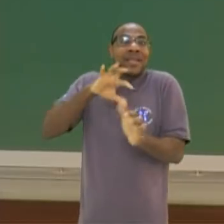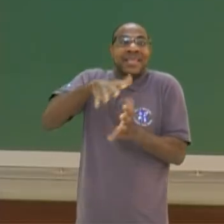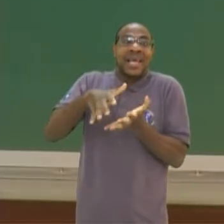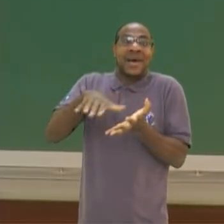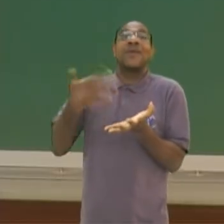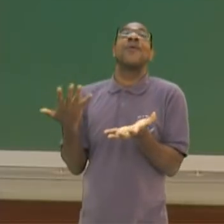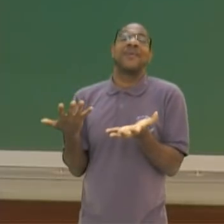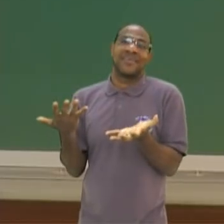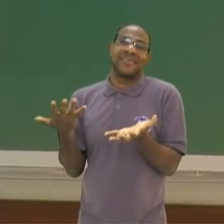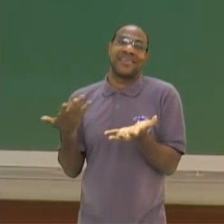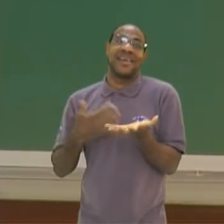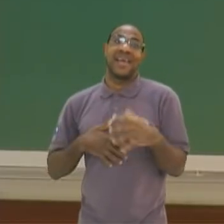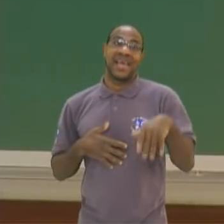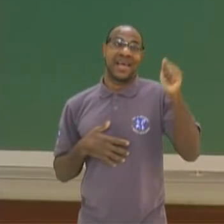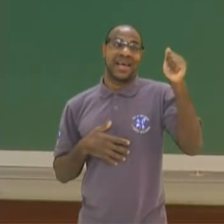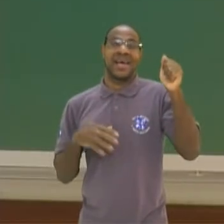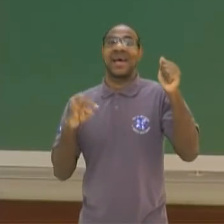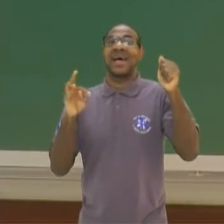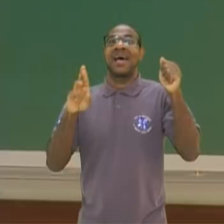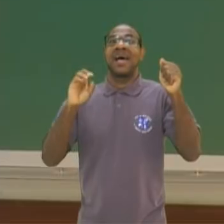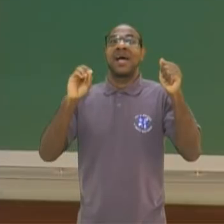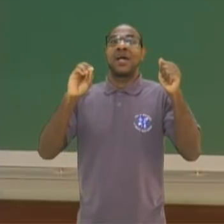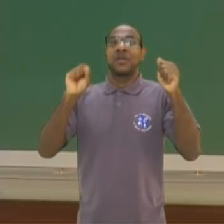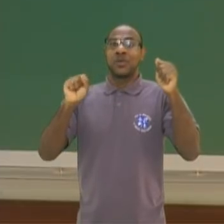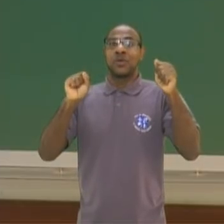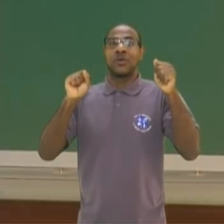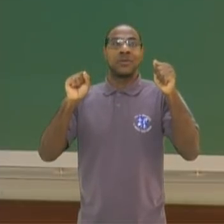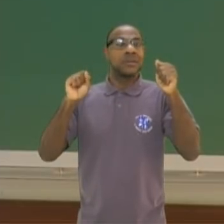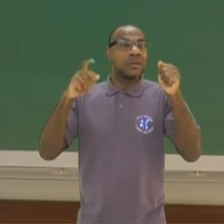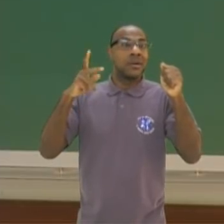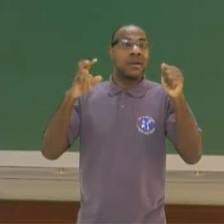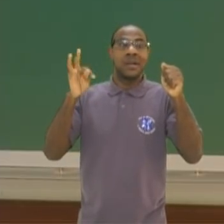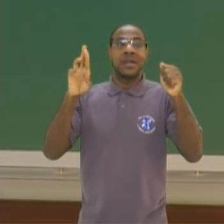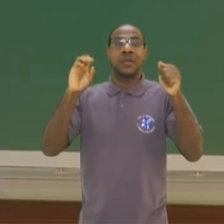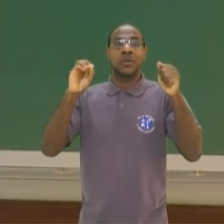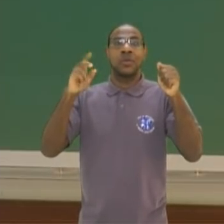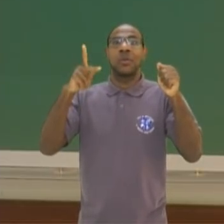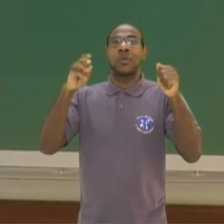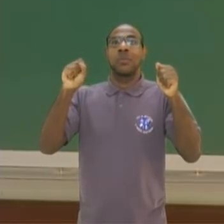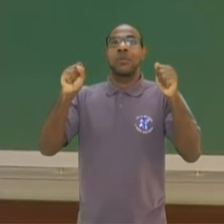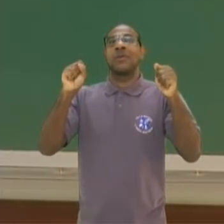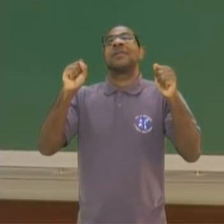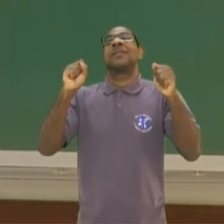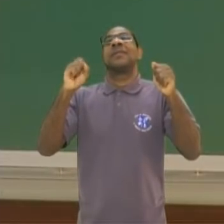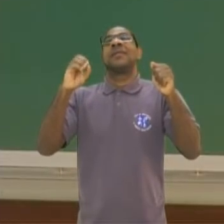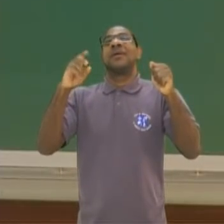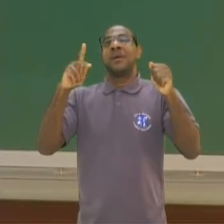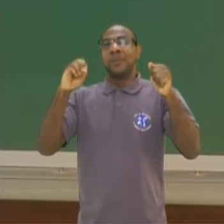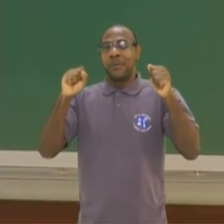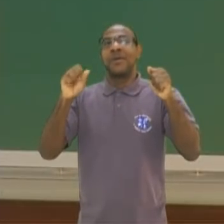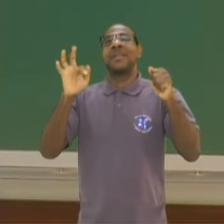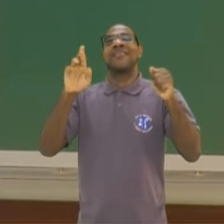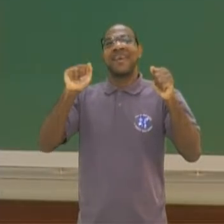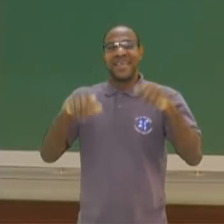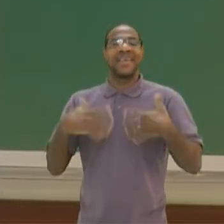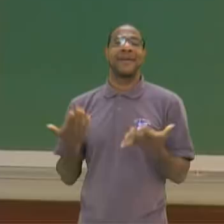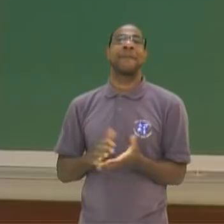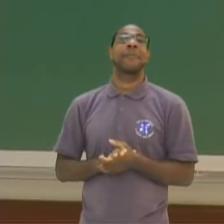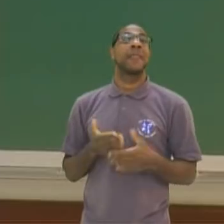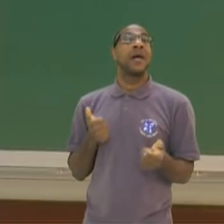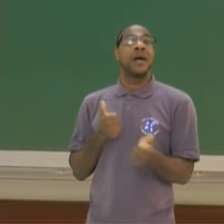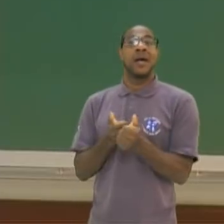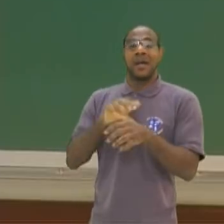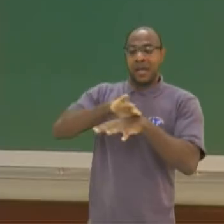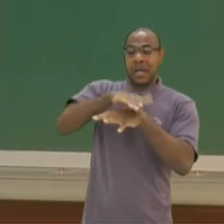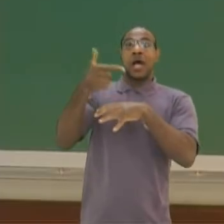a troposfera. Perfeito! Ótimo para você. Vamos para a próxima? Subimos um